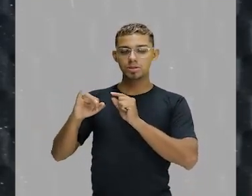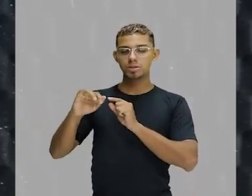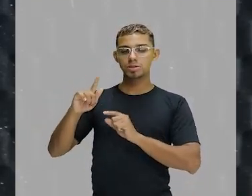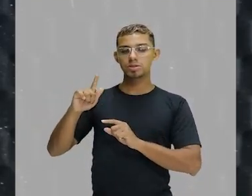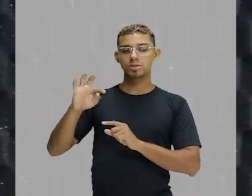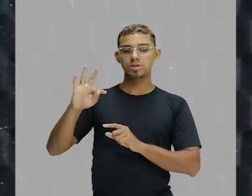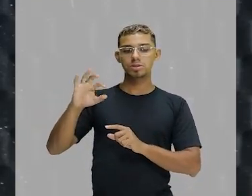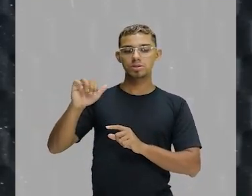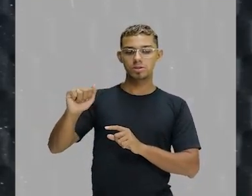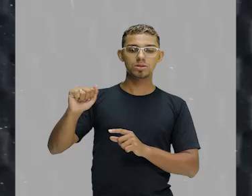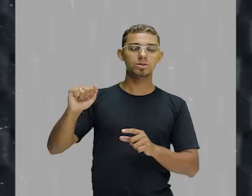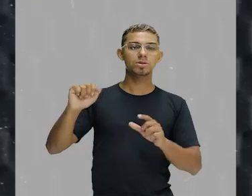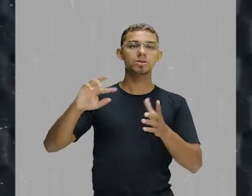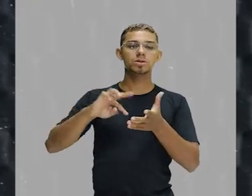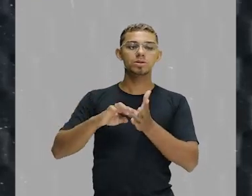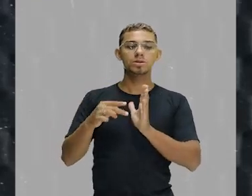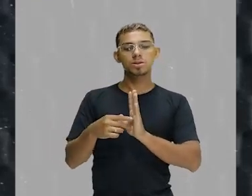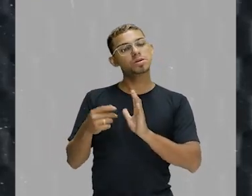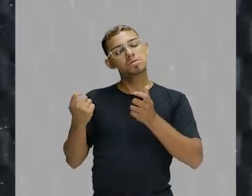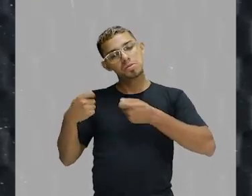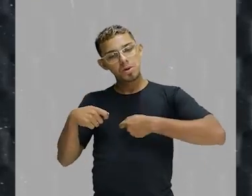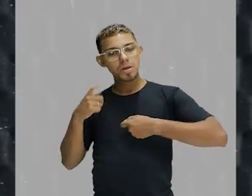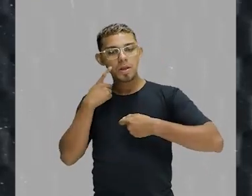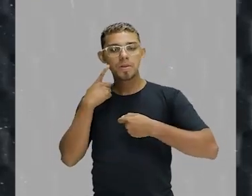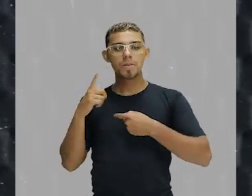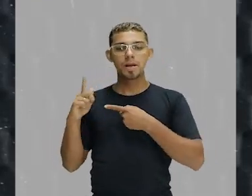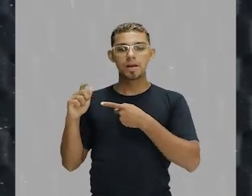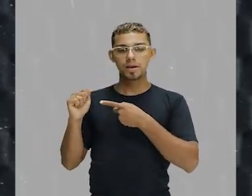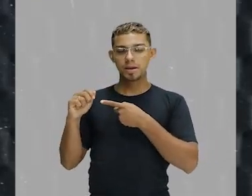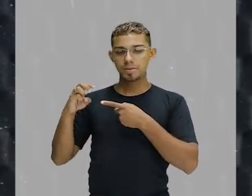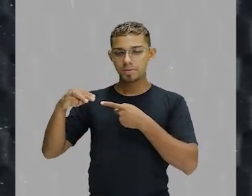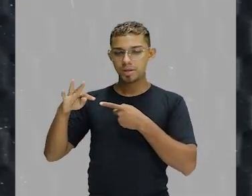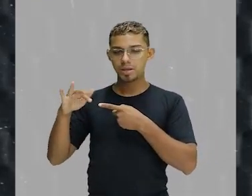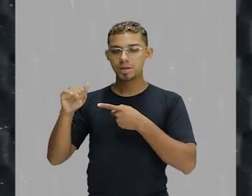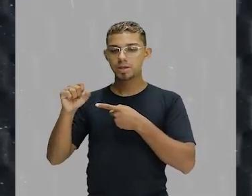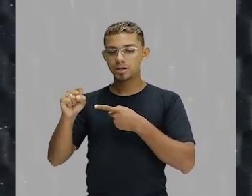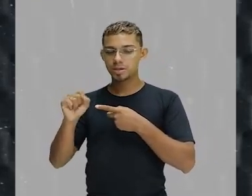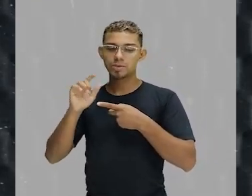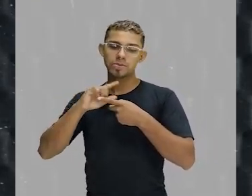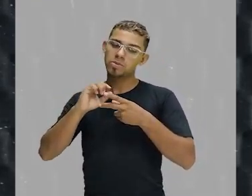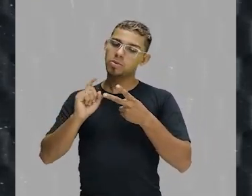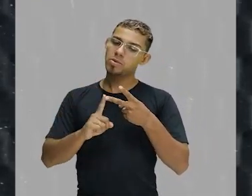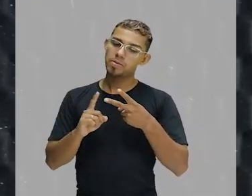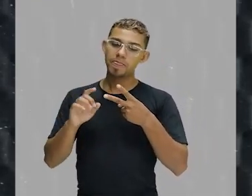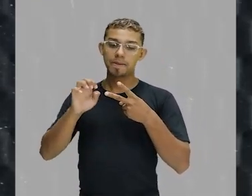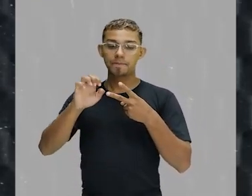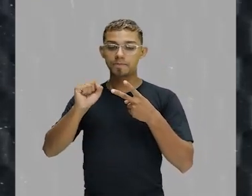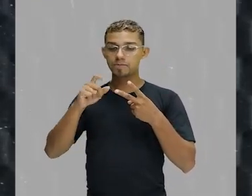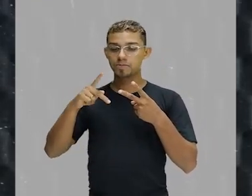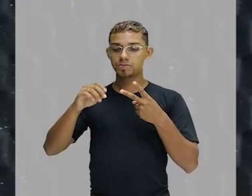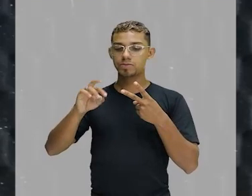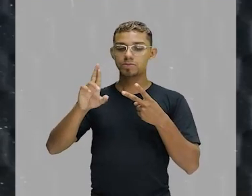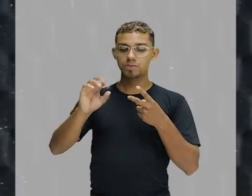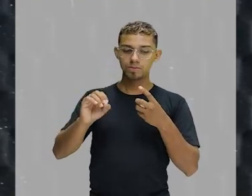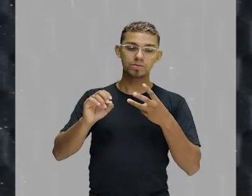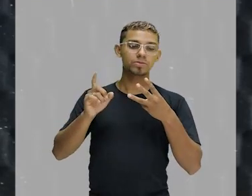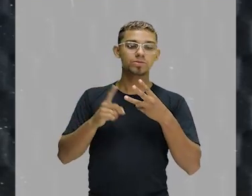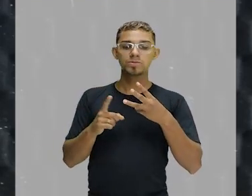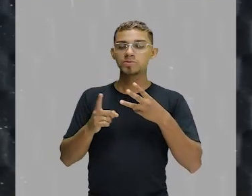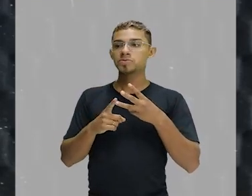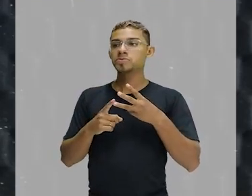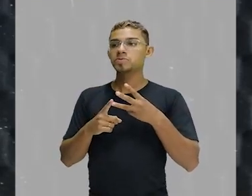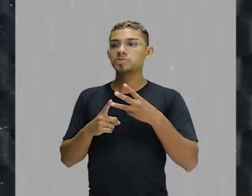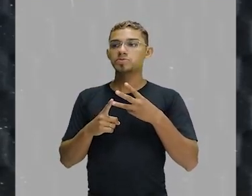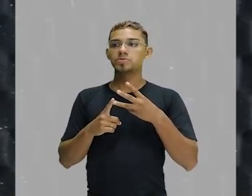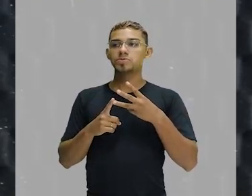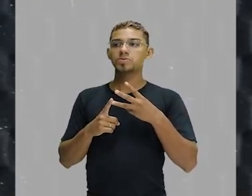zigótica. Então, a meiose ela pode ser para formar gametas, pode ser para formar esporos e pode servir também para